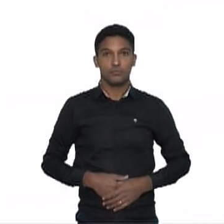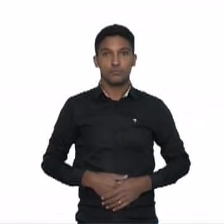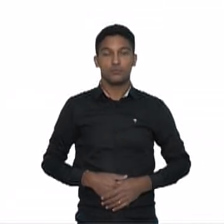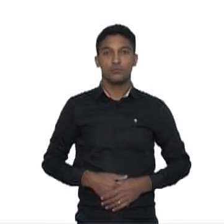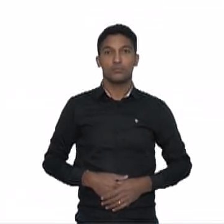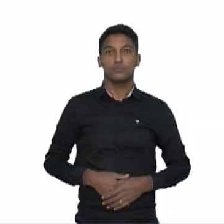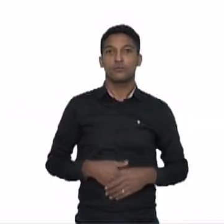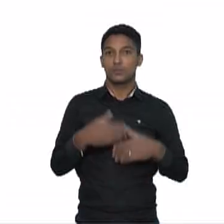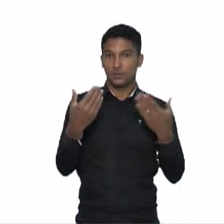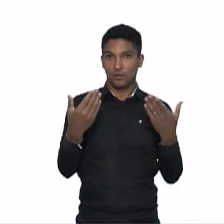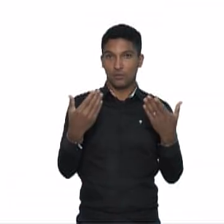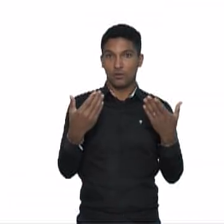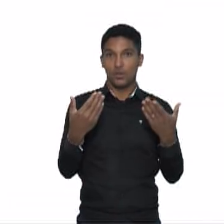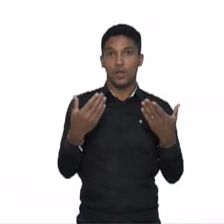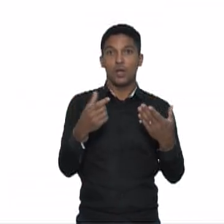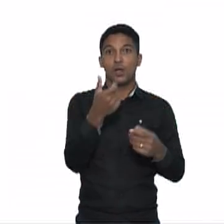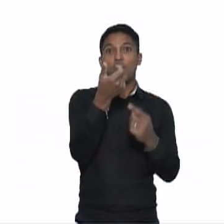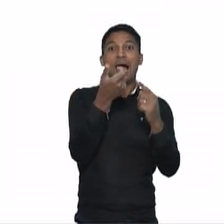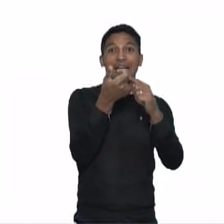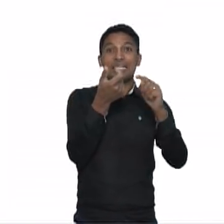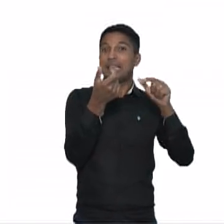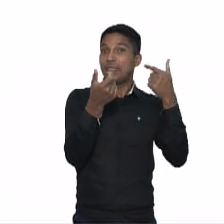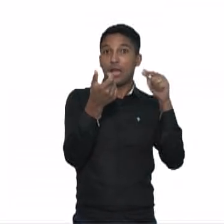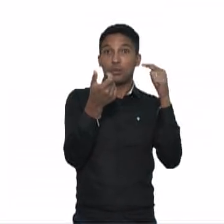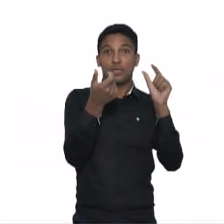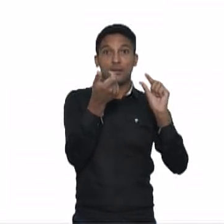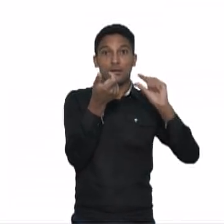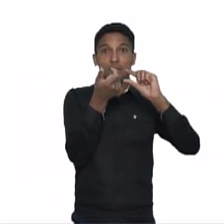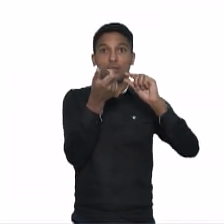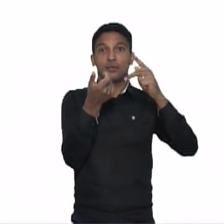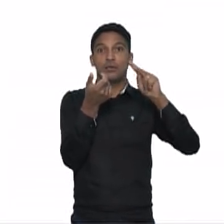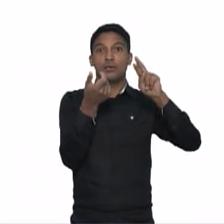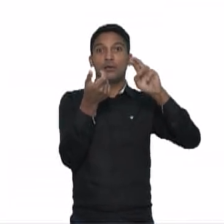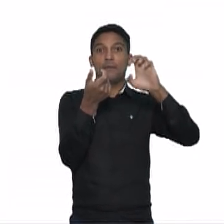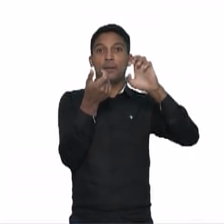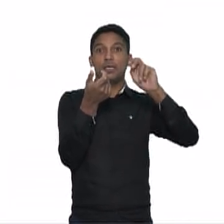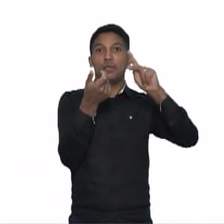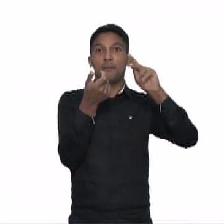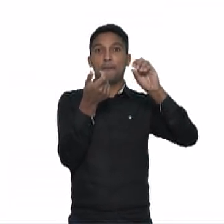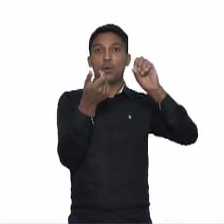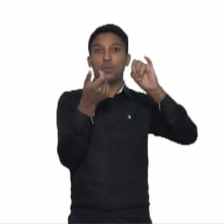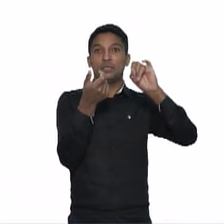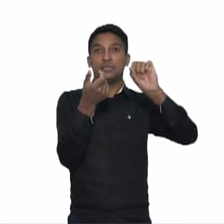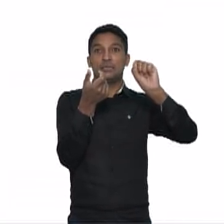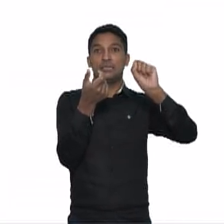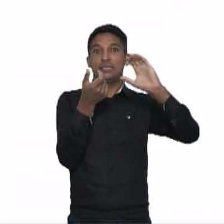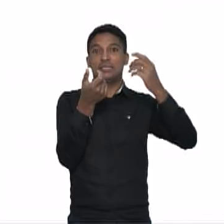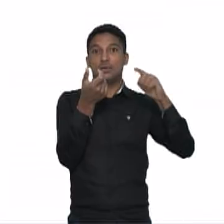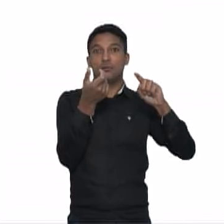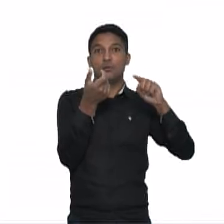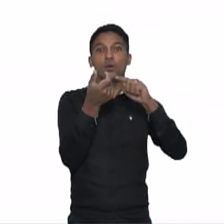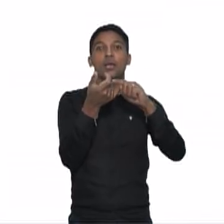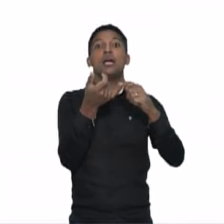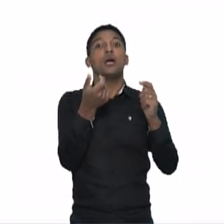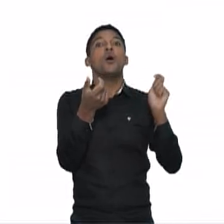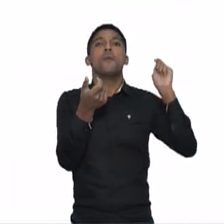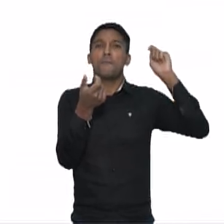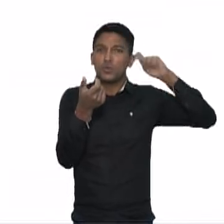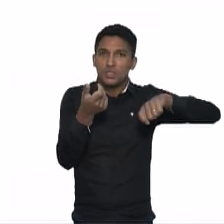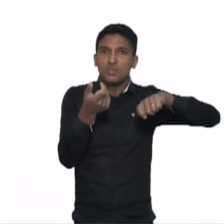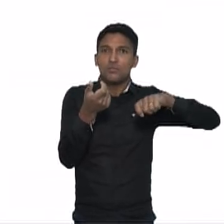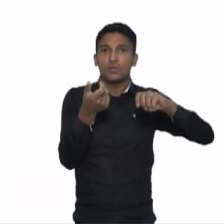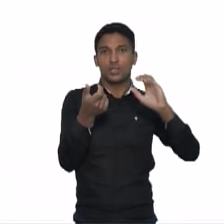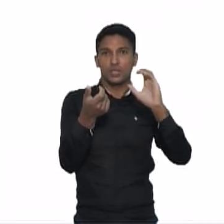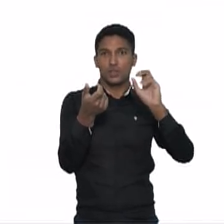5. O termo sem preposição é possível cura e sua função é de objeto